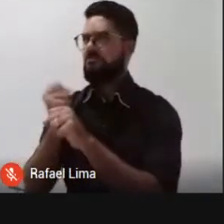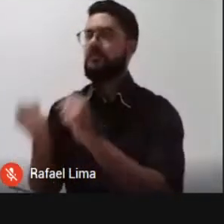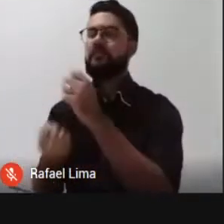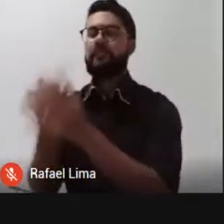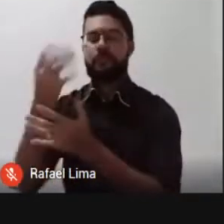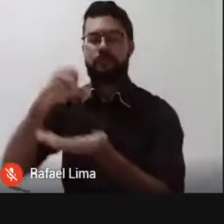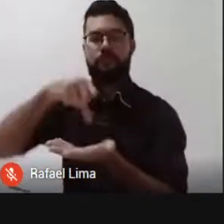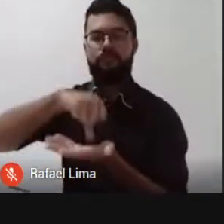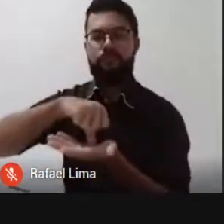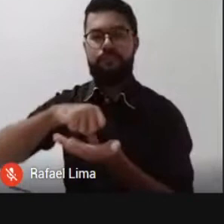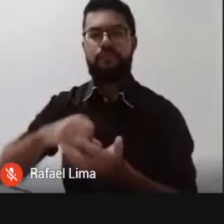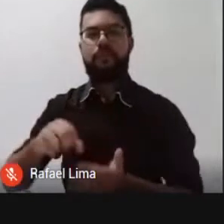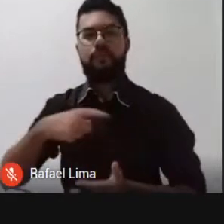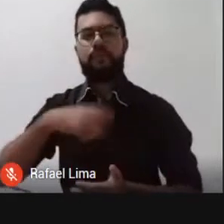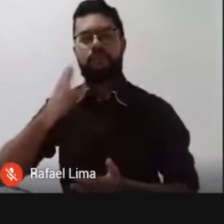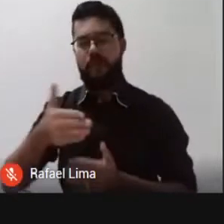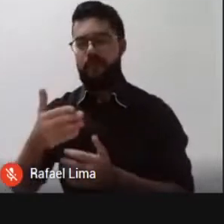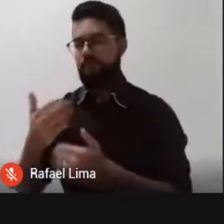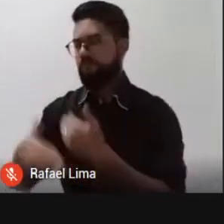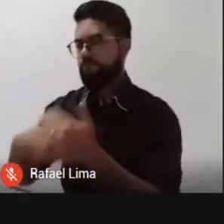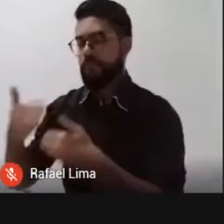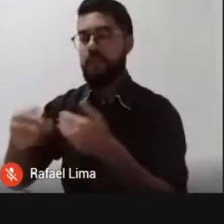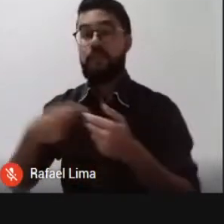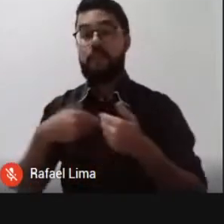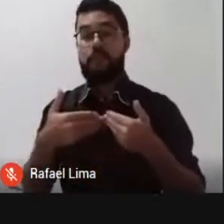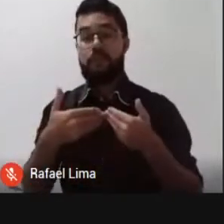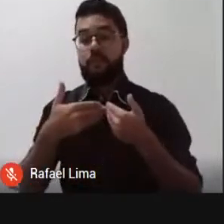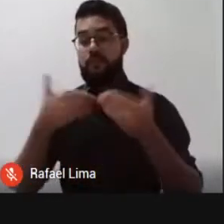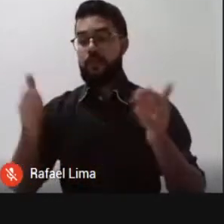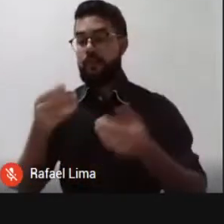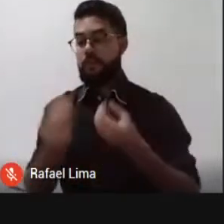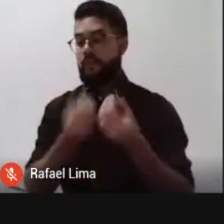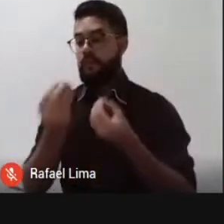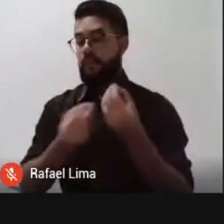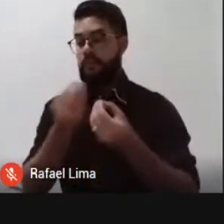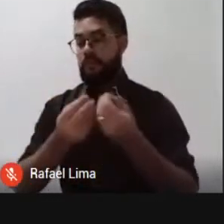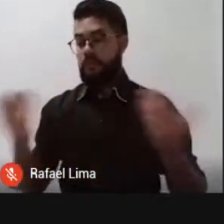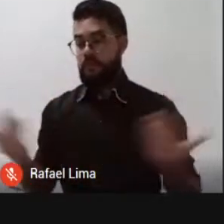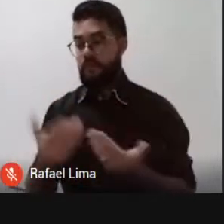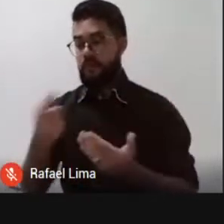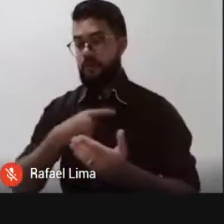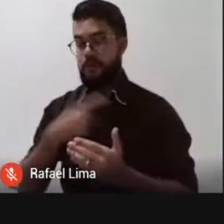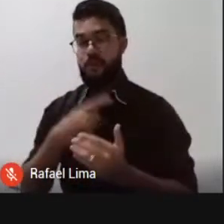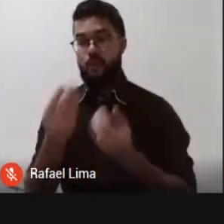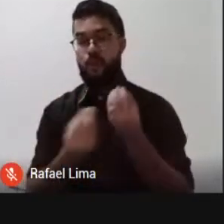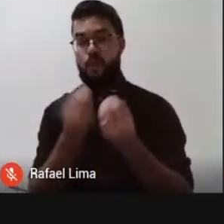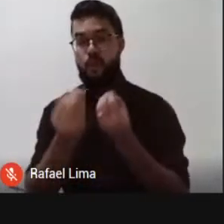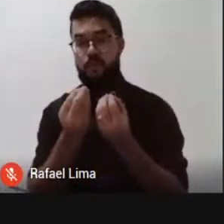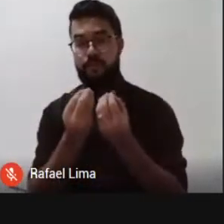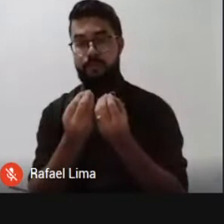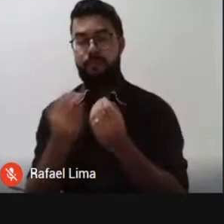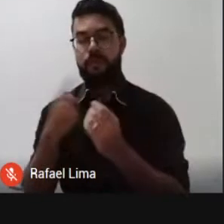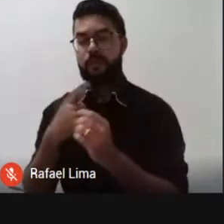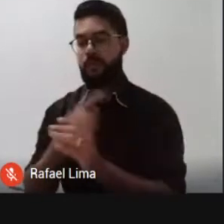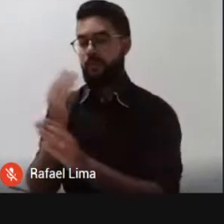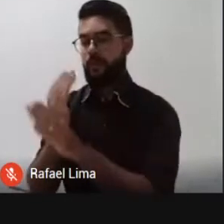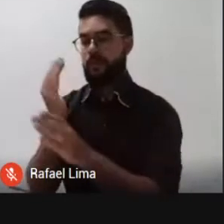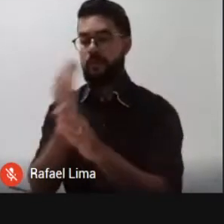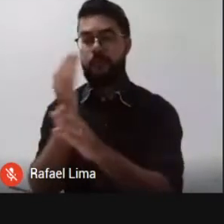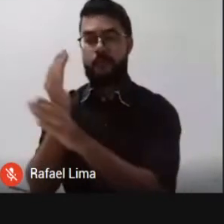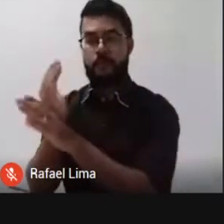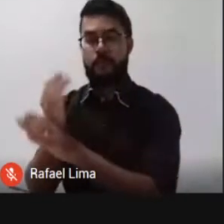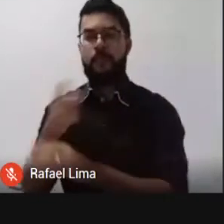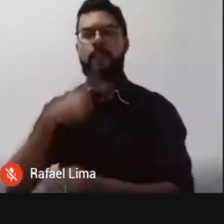Fiz parte da construção dele e a gente abriu um outro espaço aqui em Cajazeiras para desenvolver. E tem sido fantástico, né? As